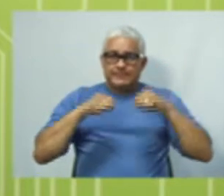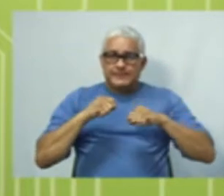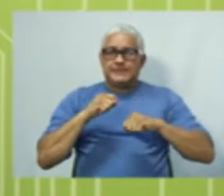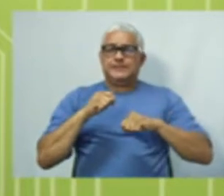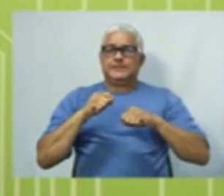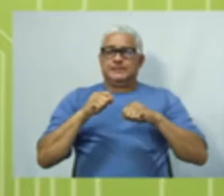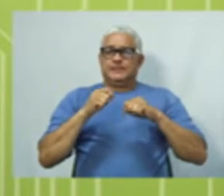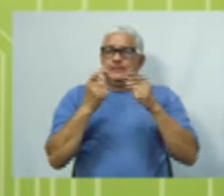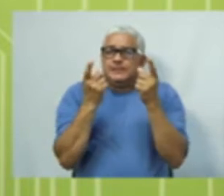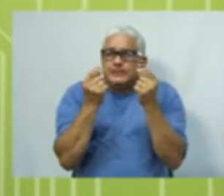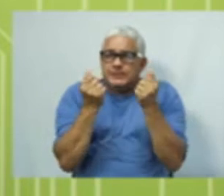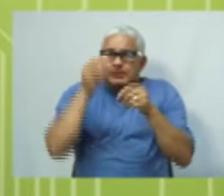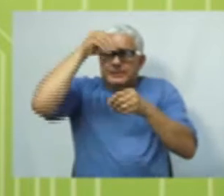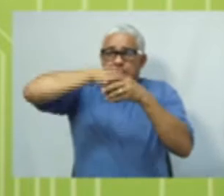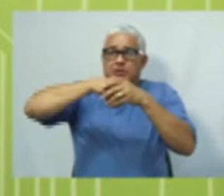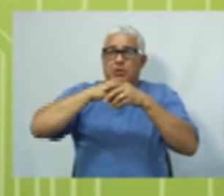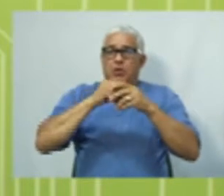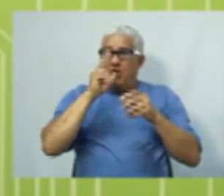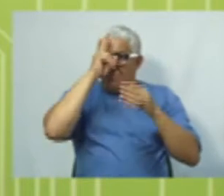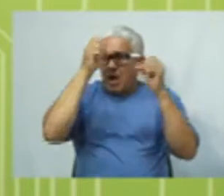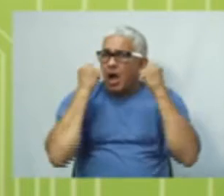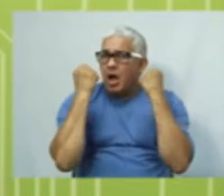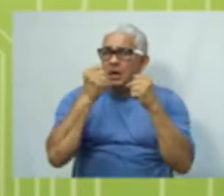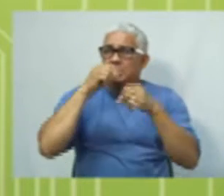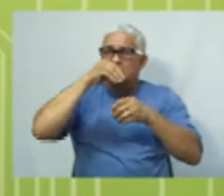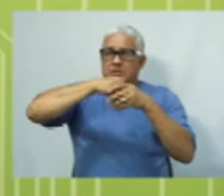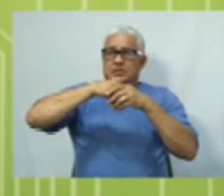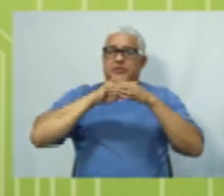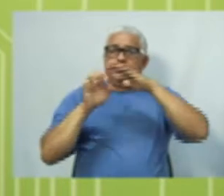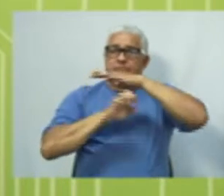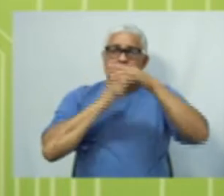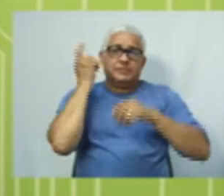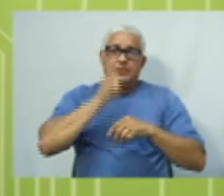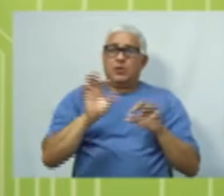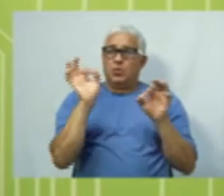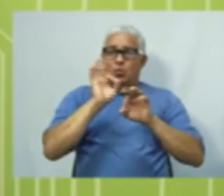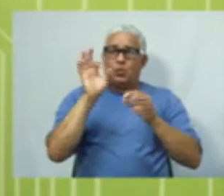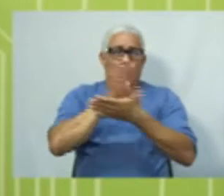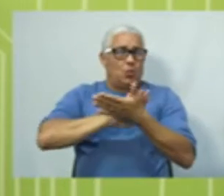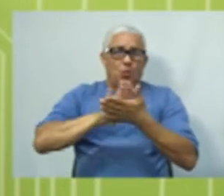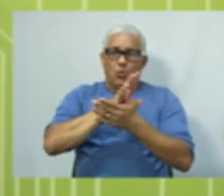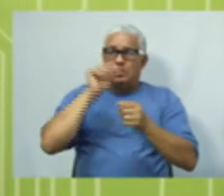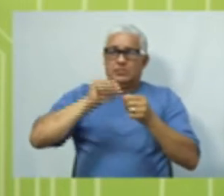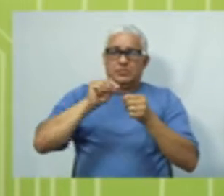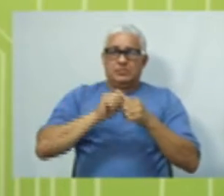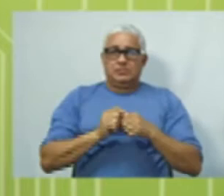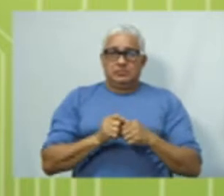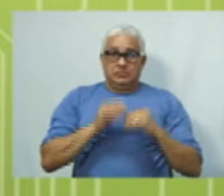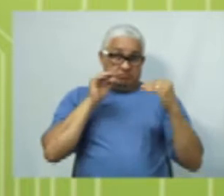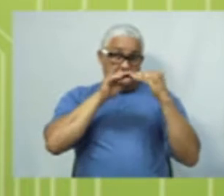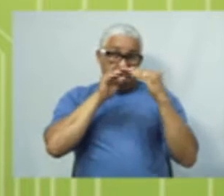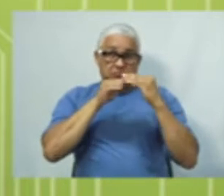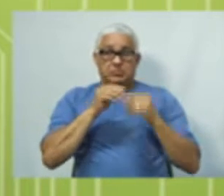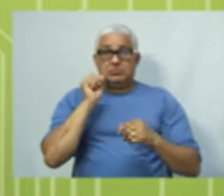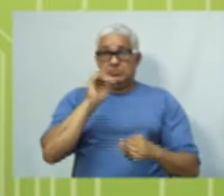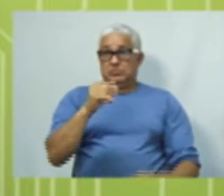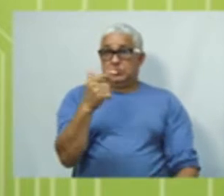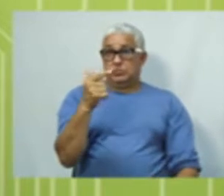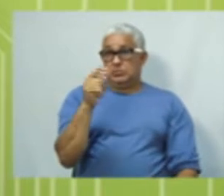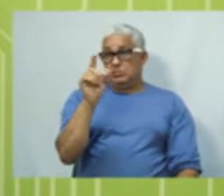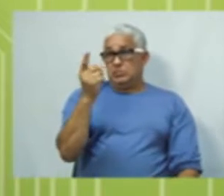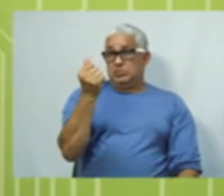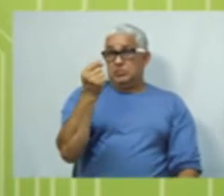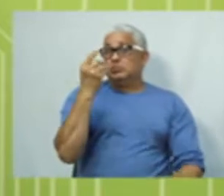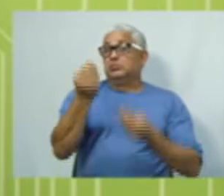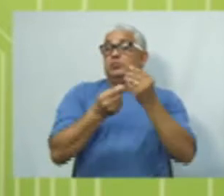girando dentro da empresa, eu não consigo fazer nada. Vocês concordam que sem o dinheiro eu não consigo